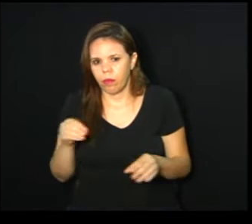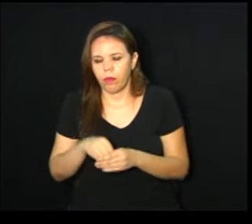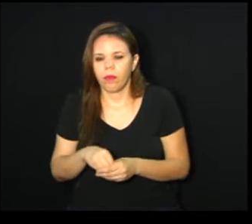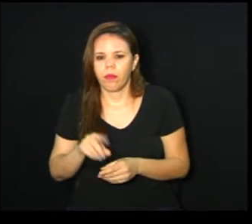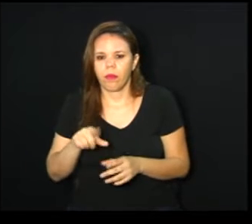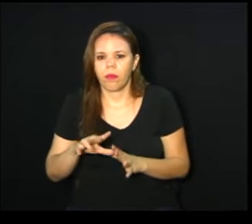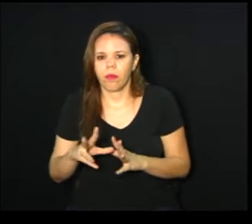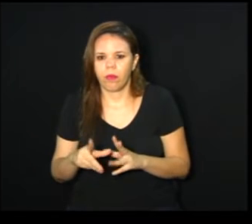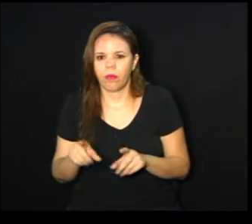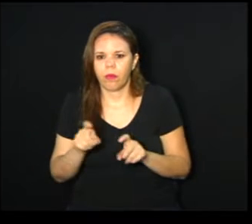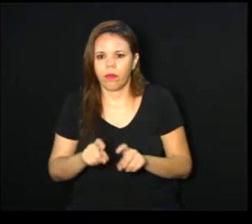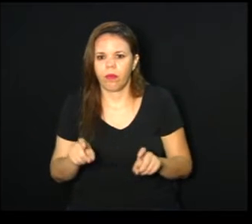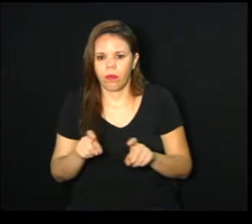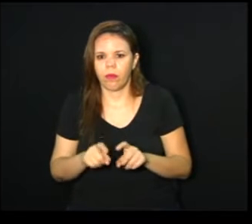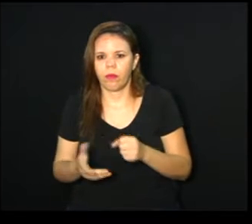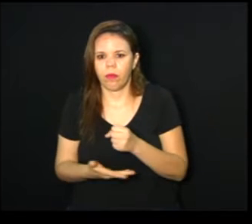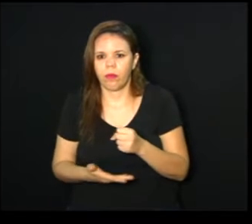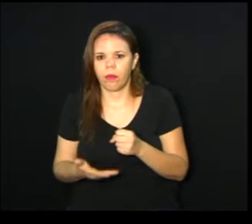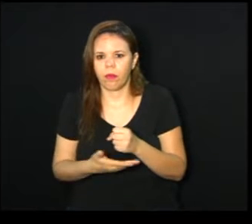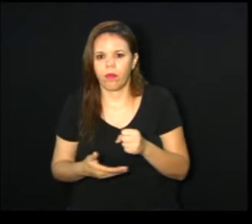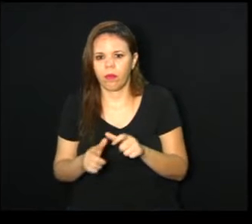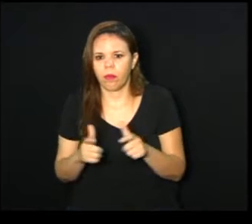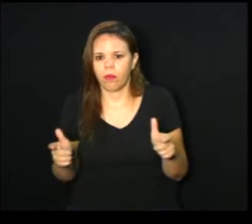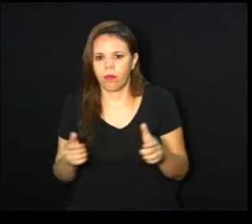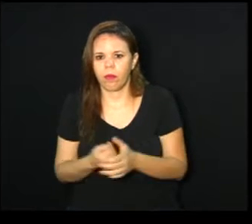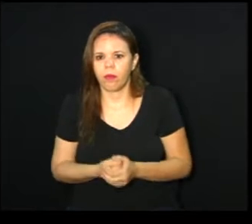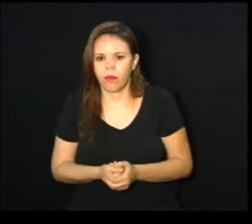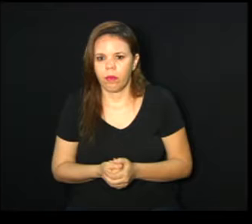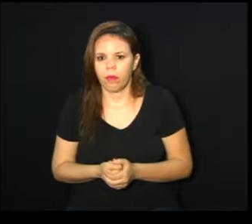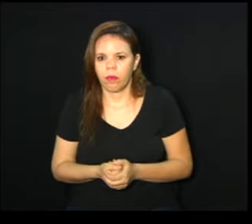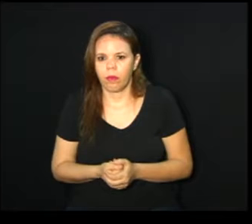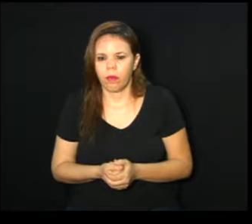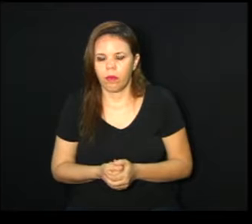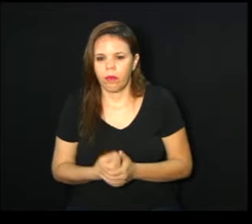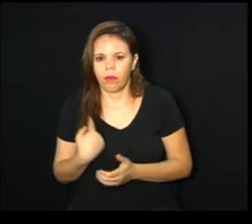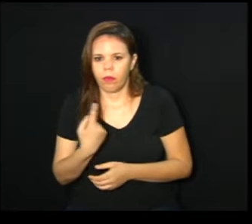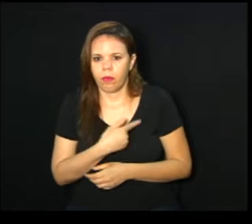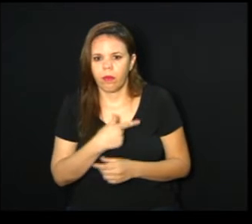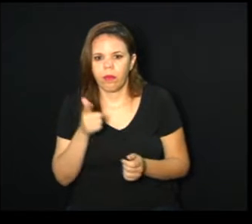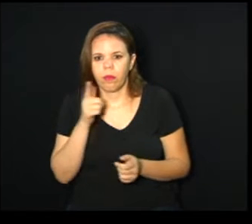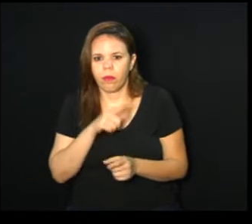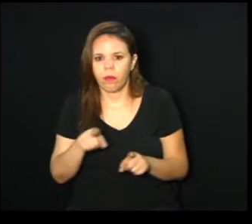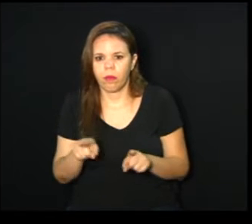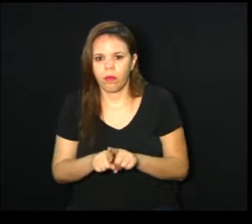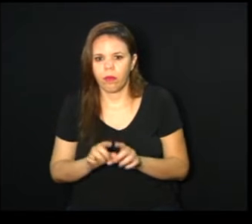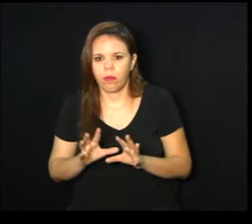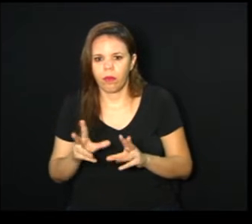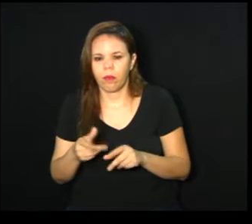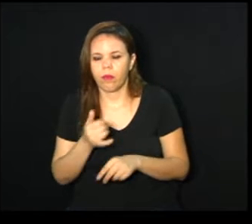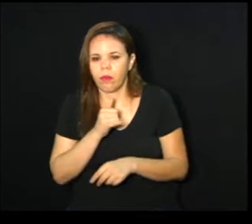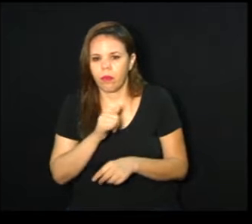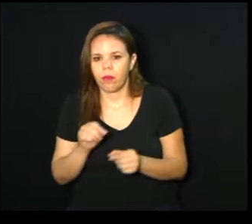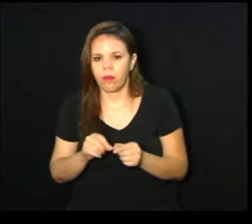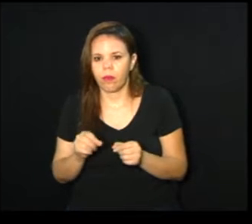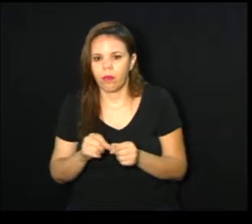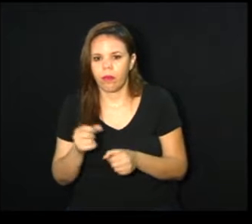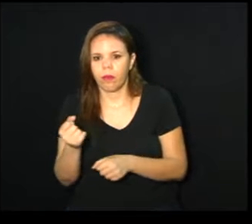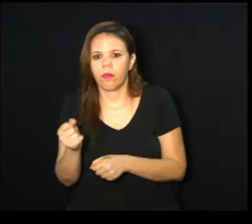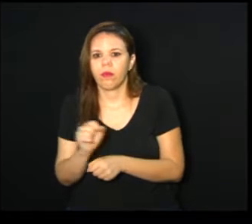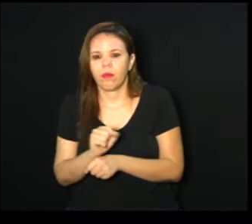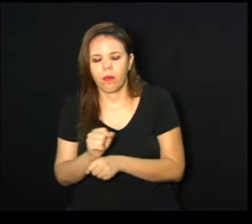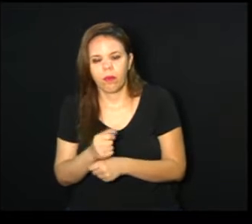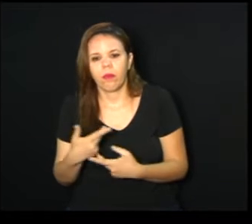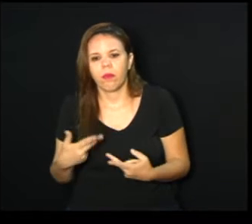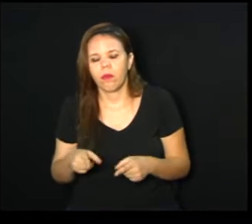foi computado, uma base de dados enorme. Além disso, nós conseguimos mensurar toda a energia consumida por esses veículos ao longo desses